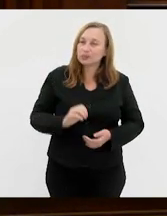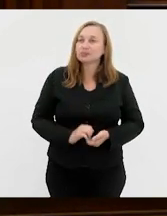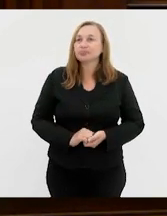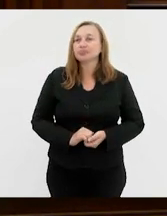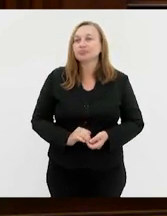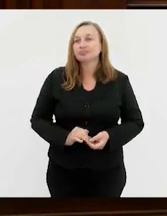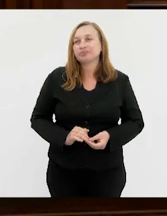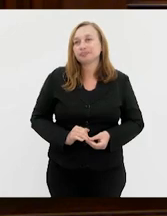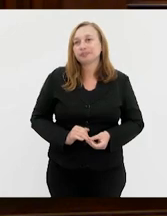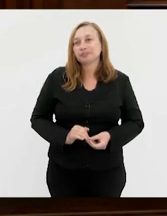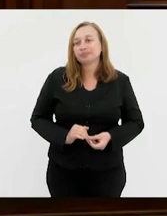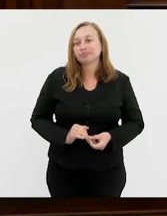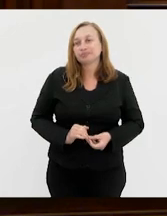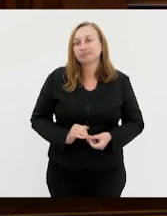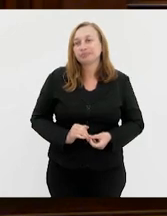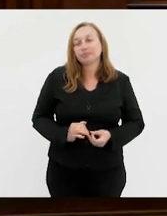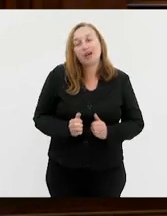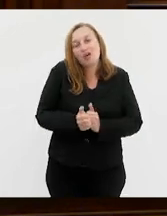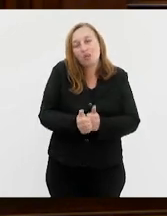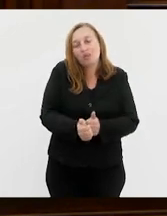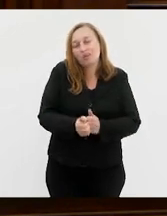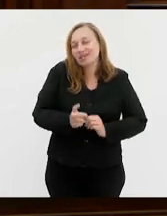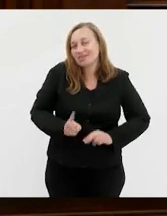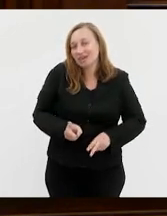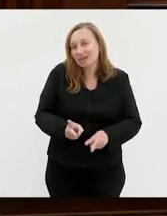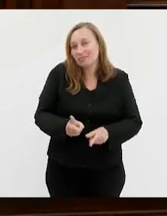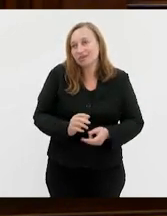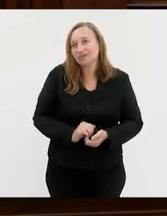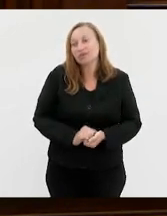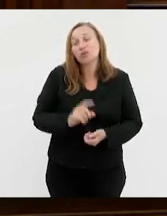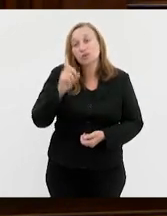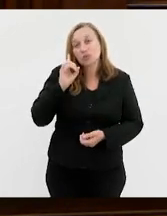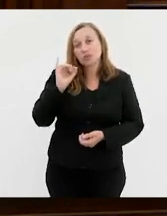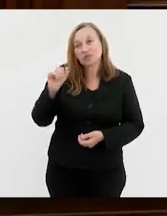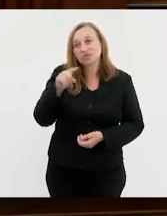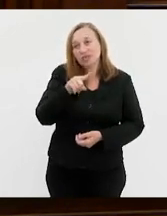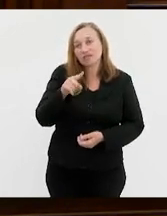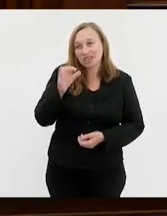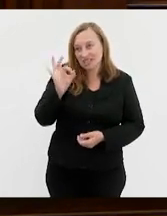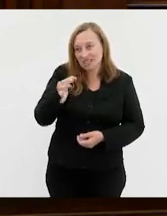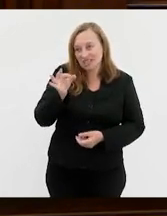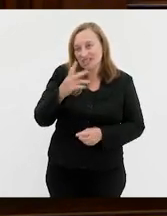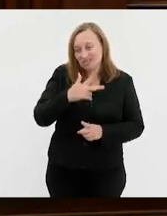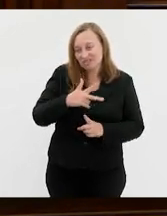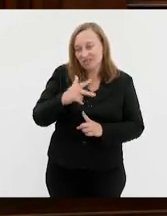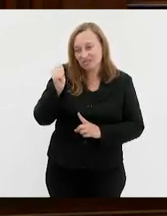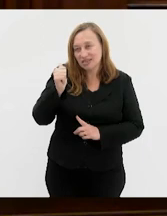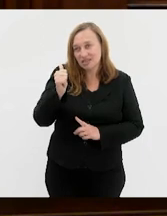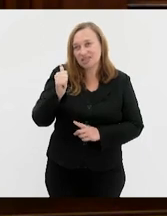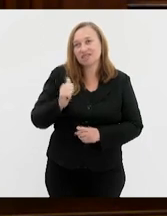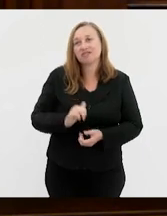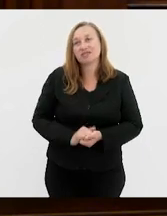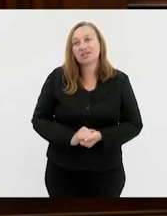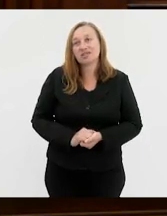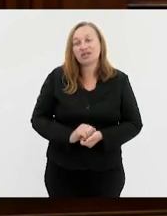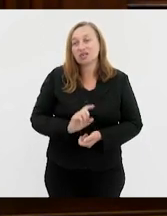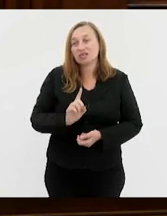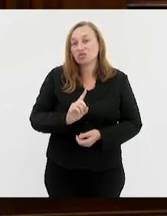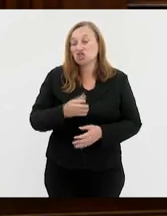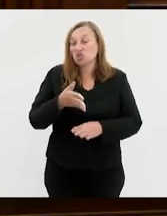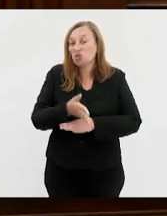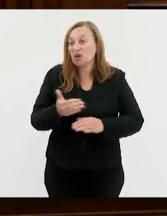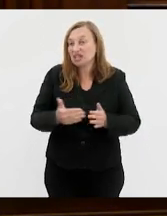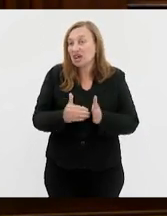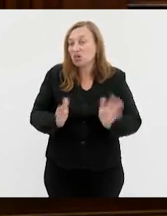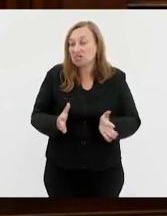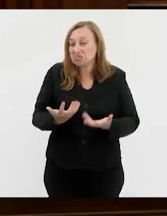que acompanha a gente pra caramba. Ele, um dia ele vai, com certeza ele vai chegar lá. Não vai chegar porque ele ainda não quer, mas ele vai